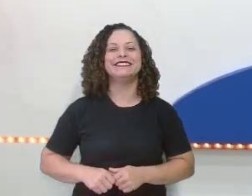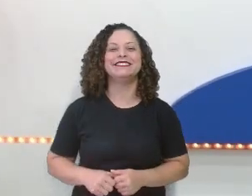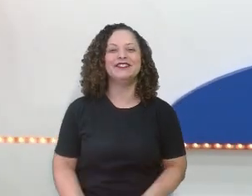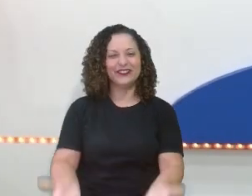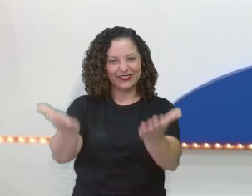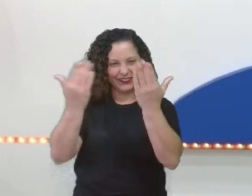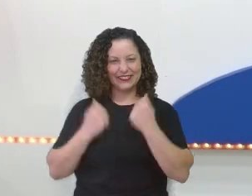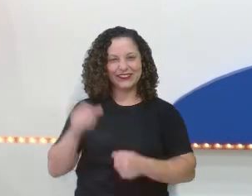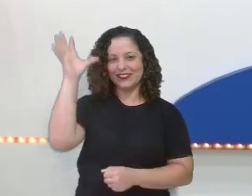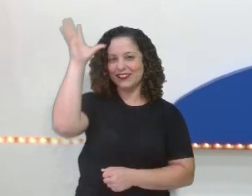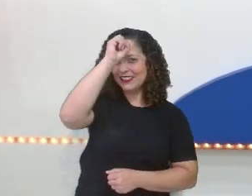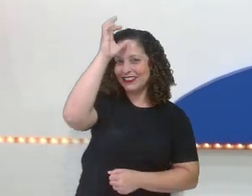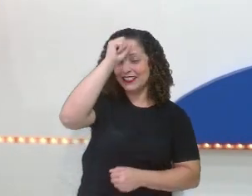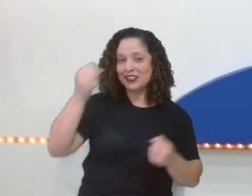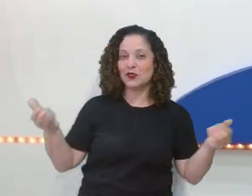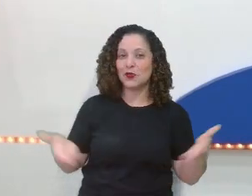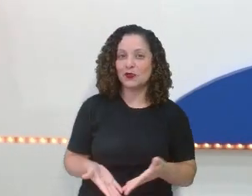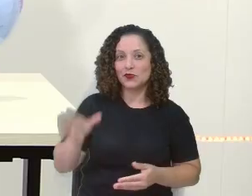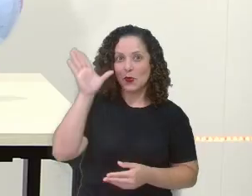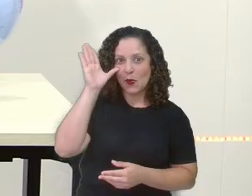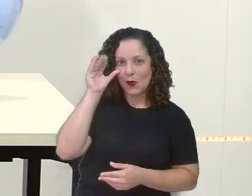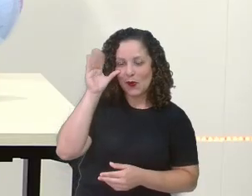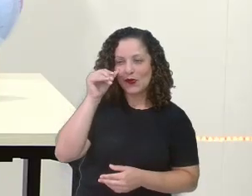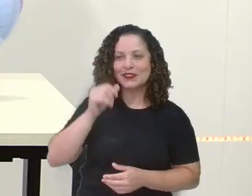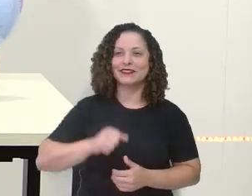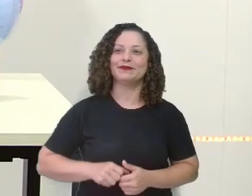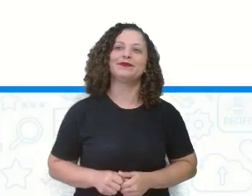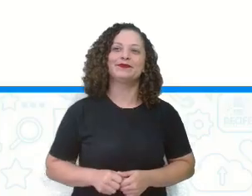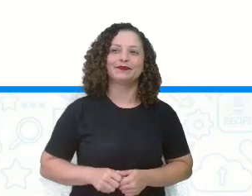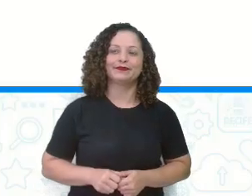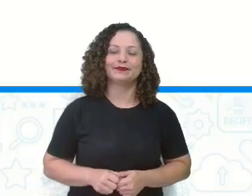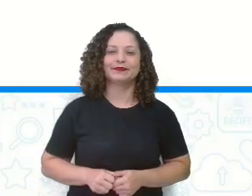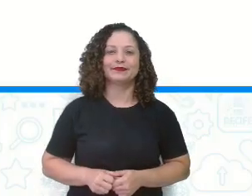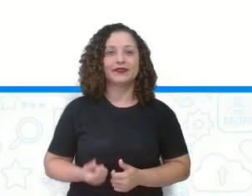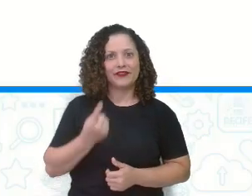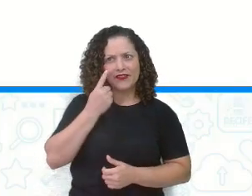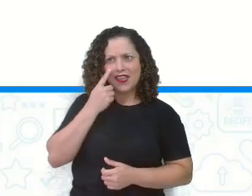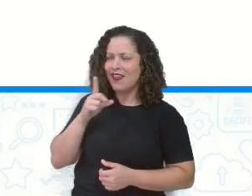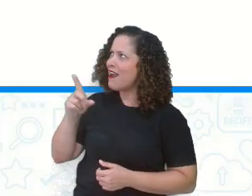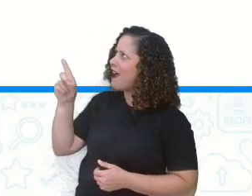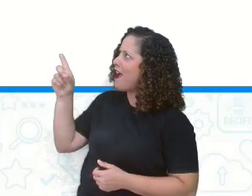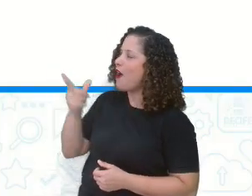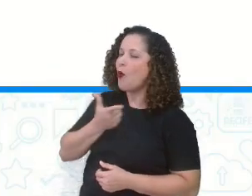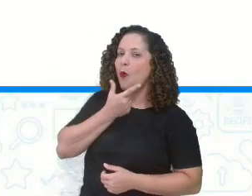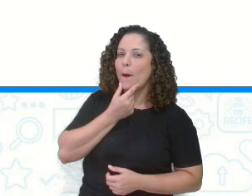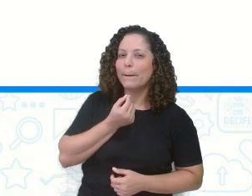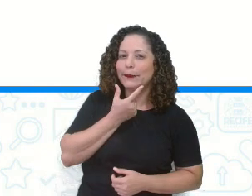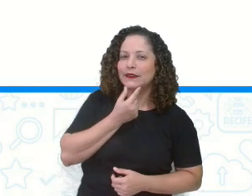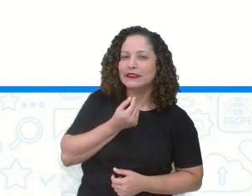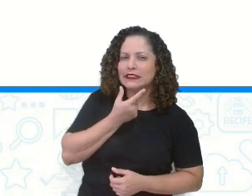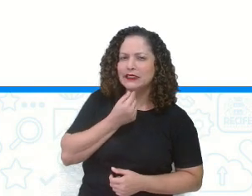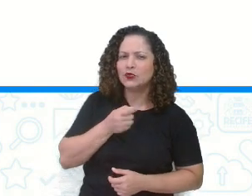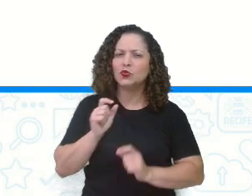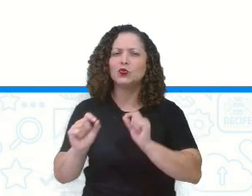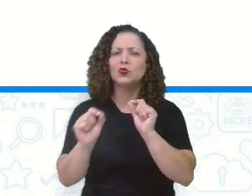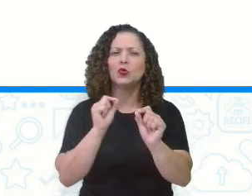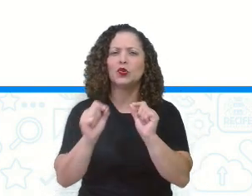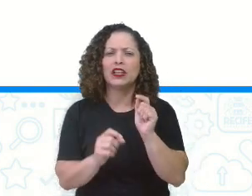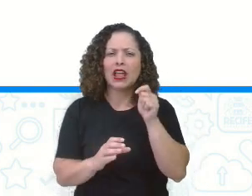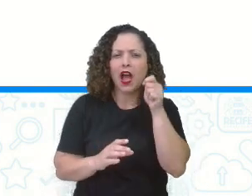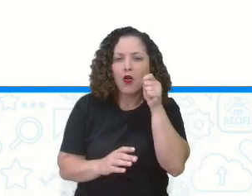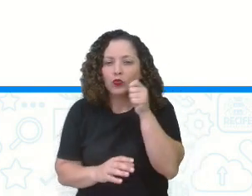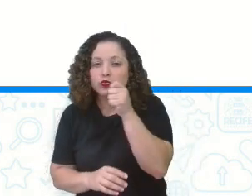Simbora aprender com a professora Esté, estou curiosa. Vamos embora. Olha só. Olha como esse menino está aí. Olhando